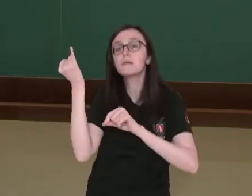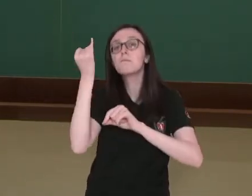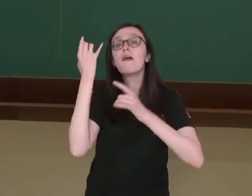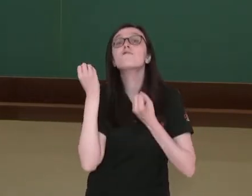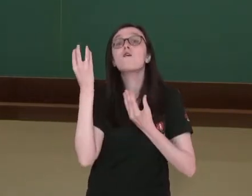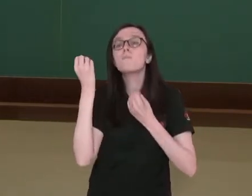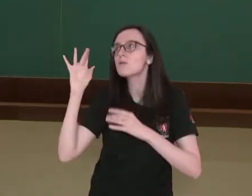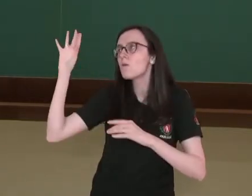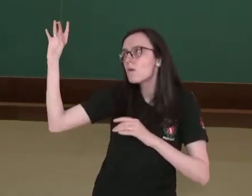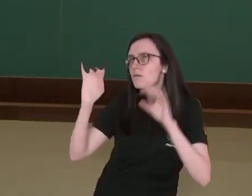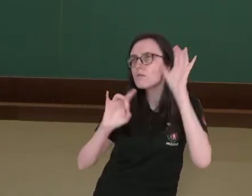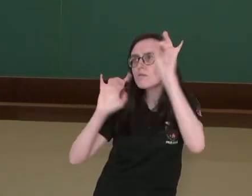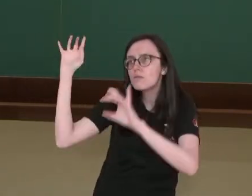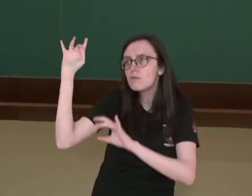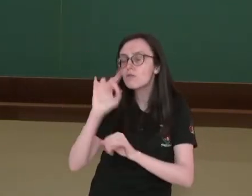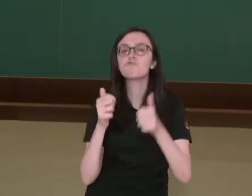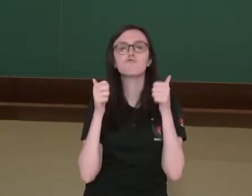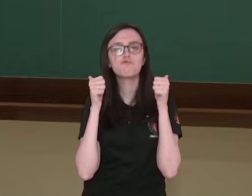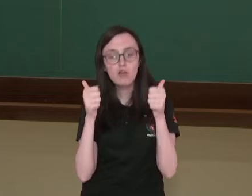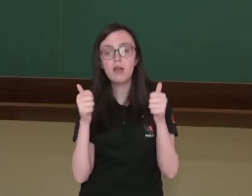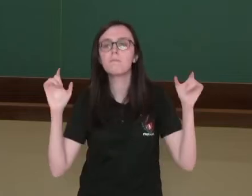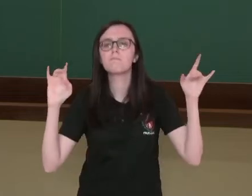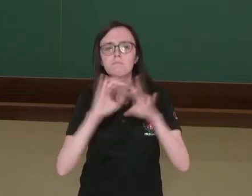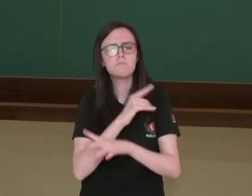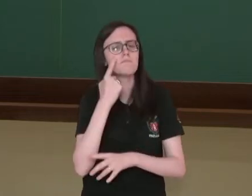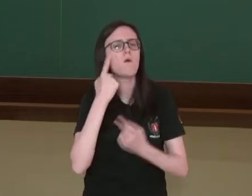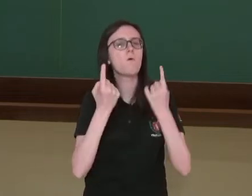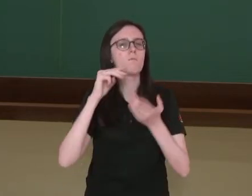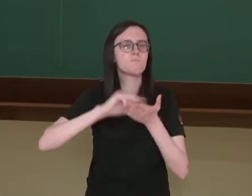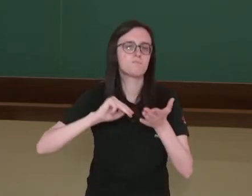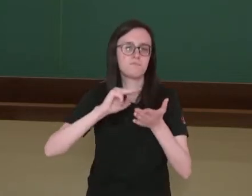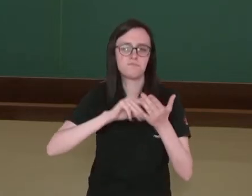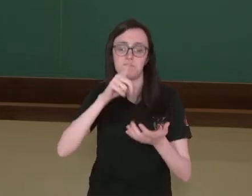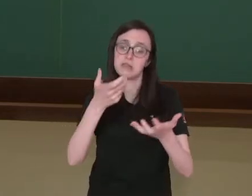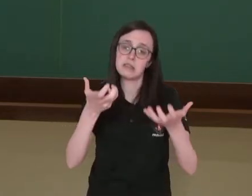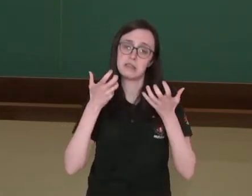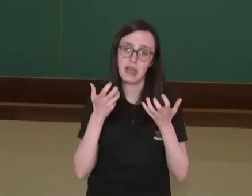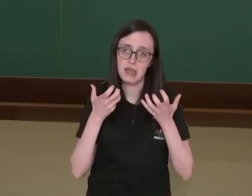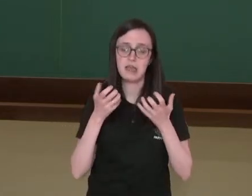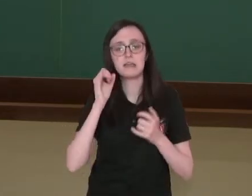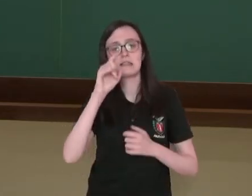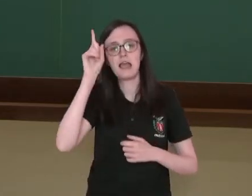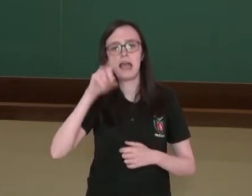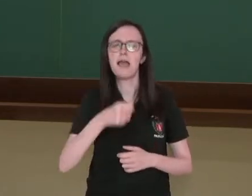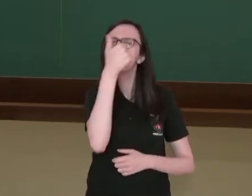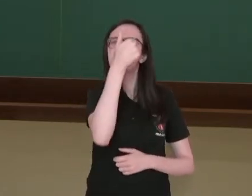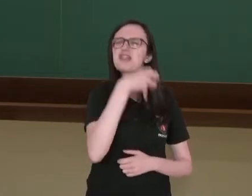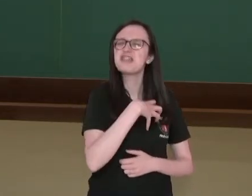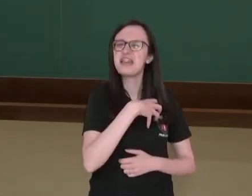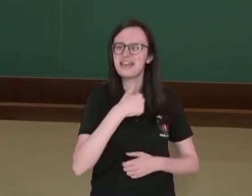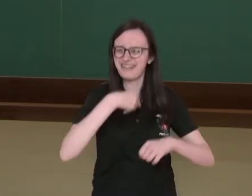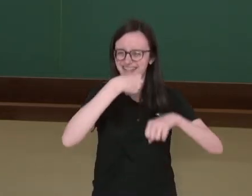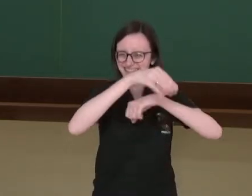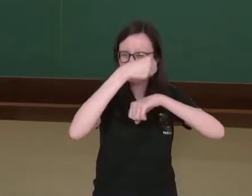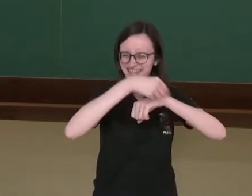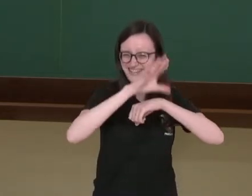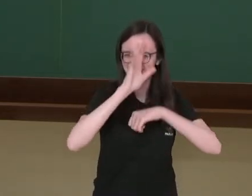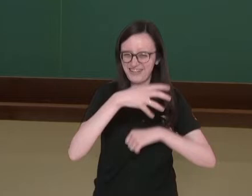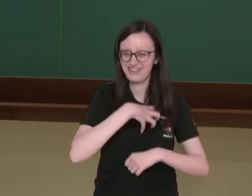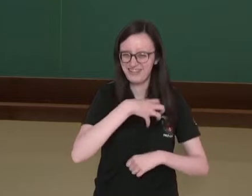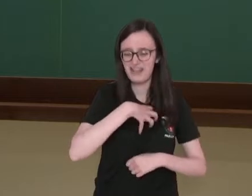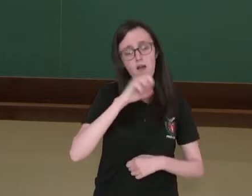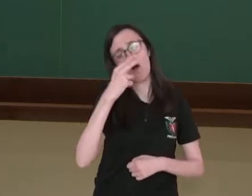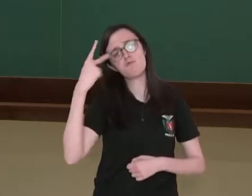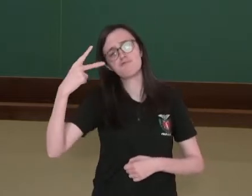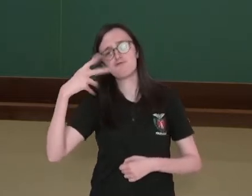que são importantes e verem qual método que vocês vão querer. Se a primeira forma que eu resolvi ao exemplo